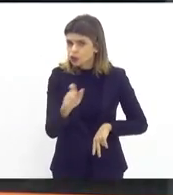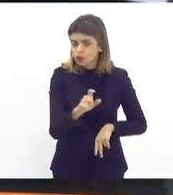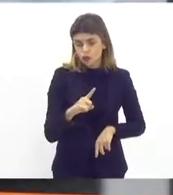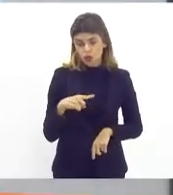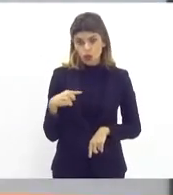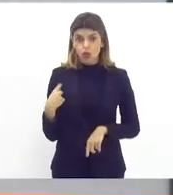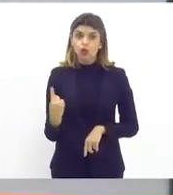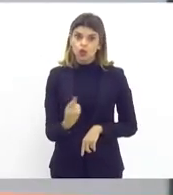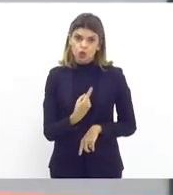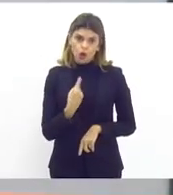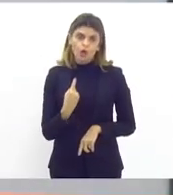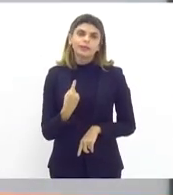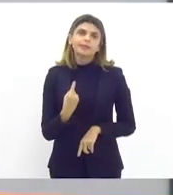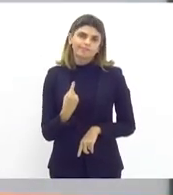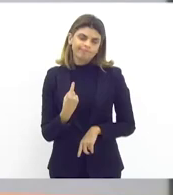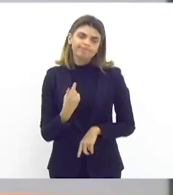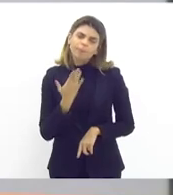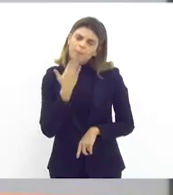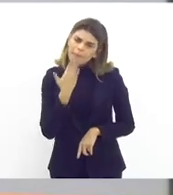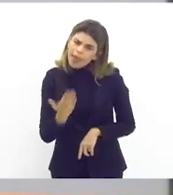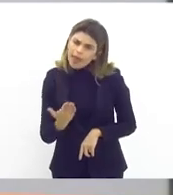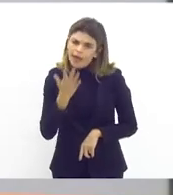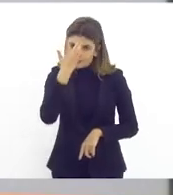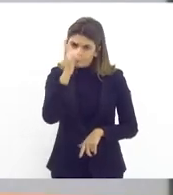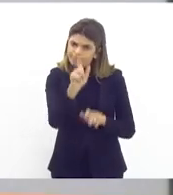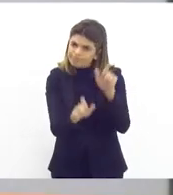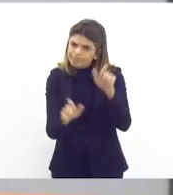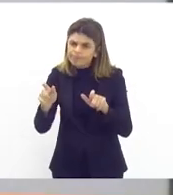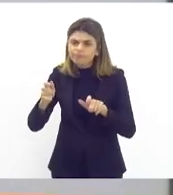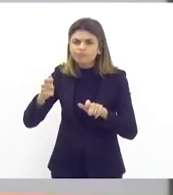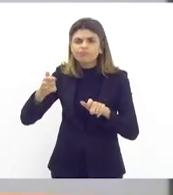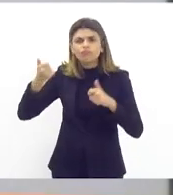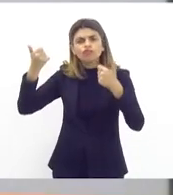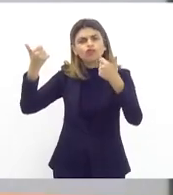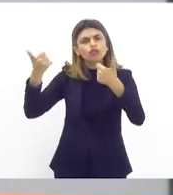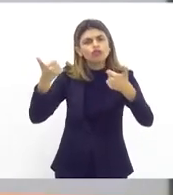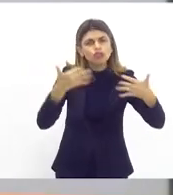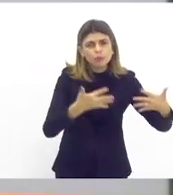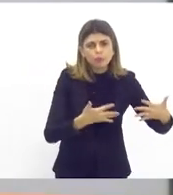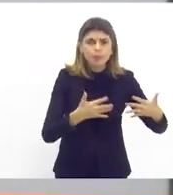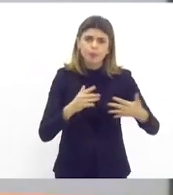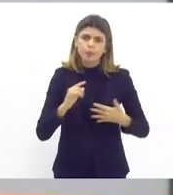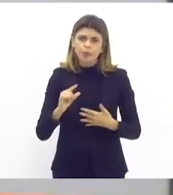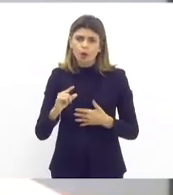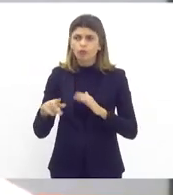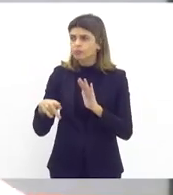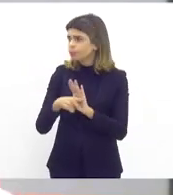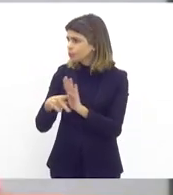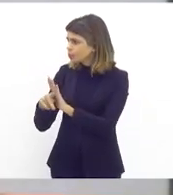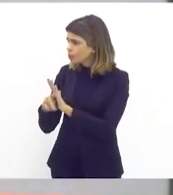gente pede que o senhor discorra um pouco sobre isso. Esse é um ponto.